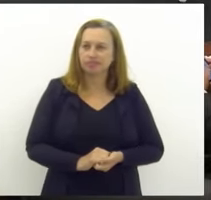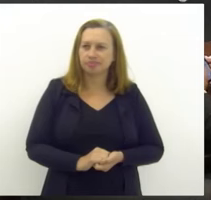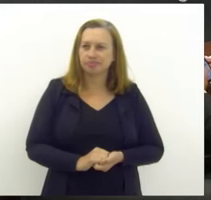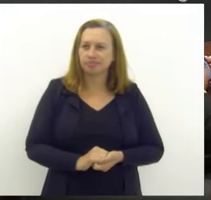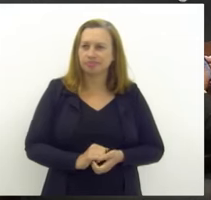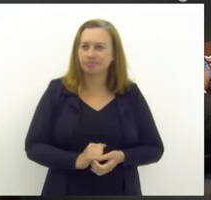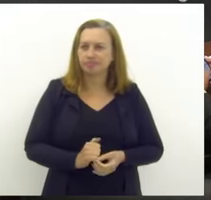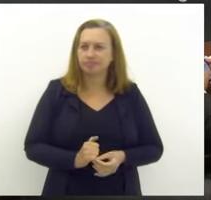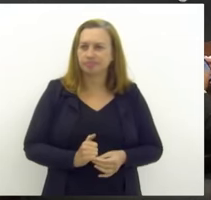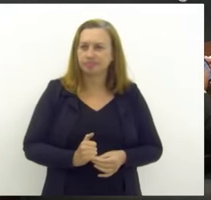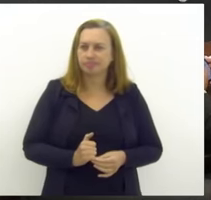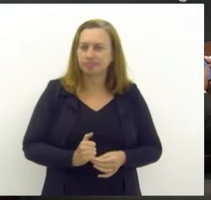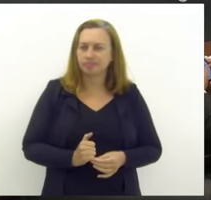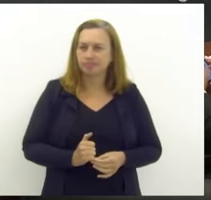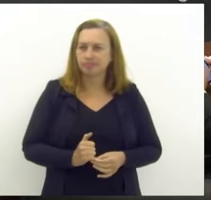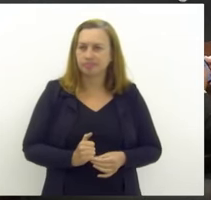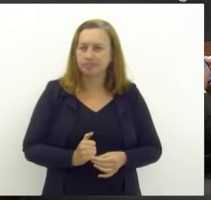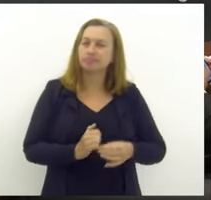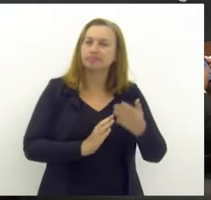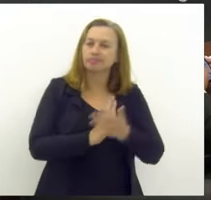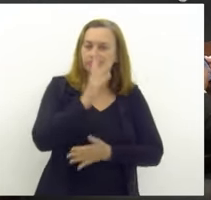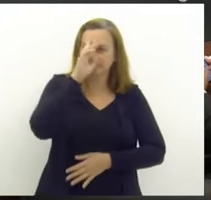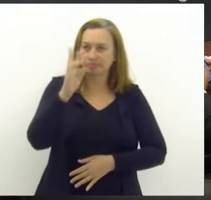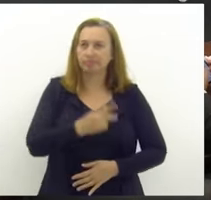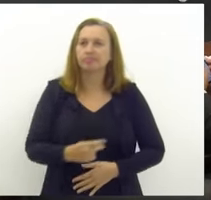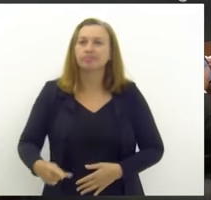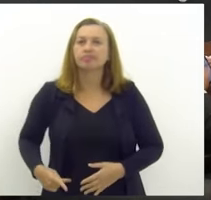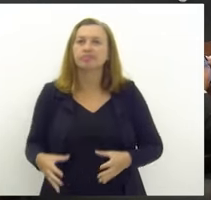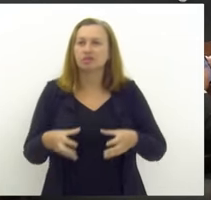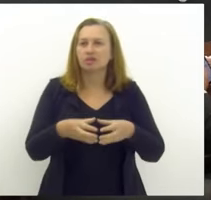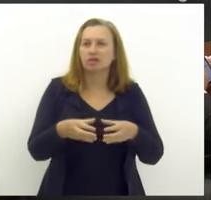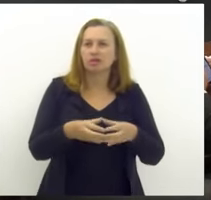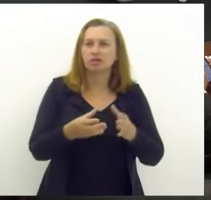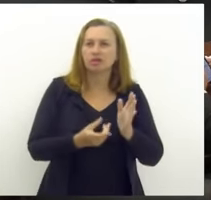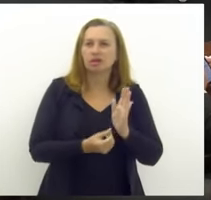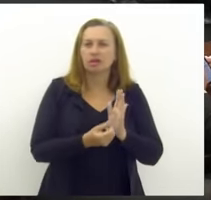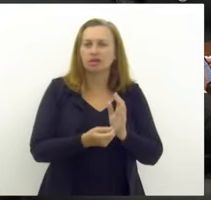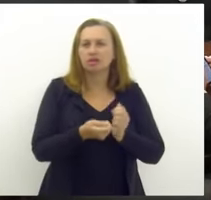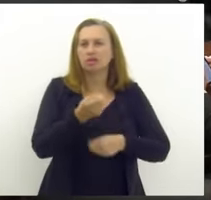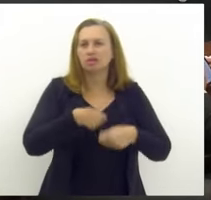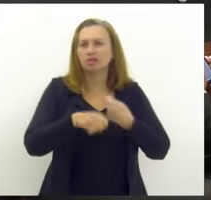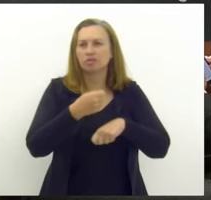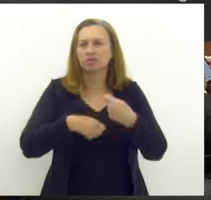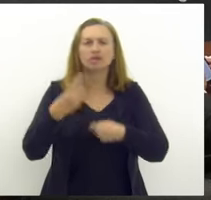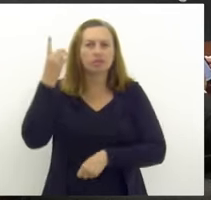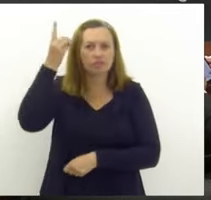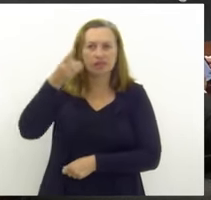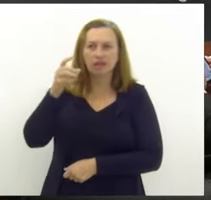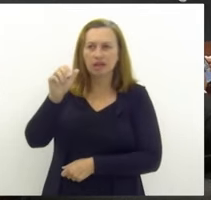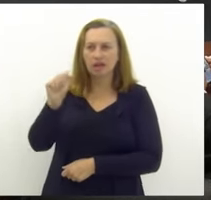MST favorável Presidente Obrigado deputada pela comissão de Economia Deputado Anderson